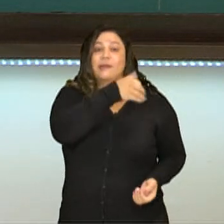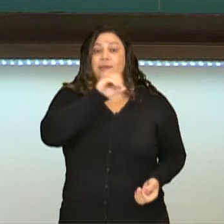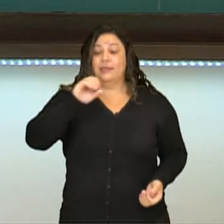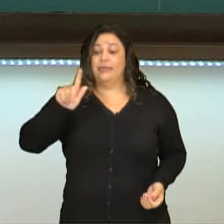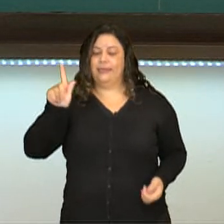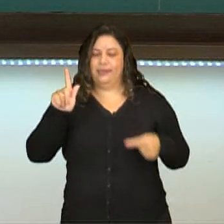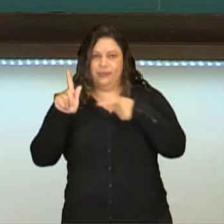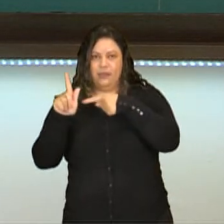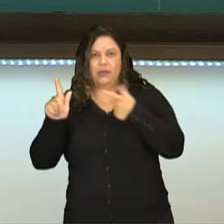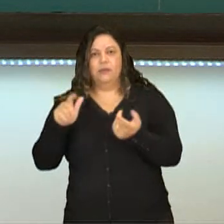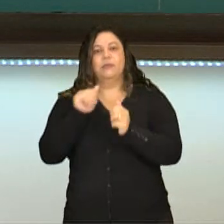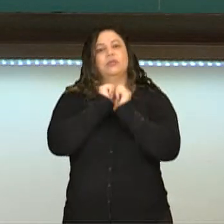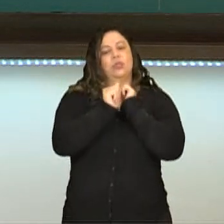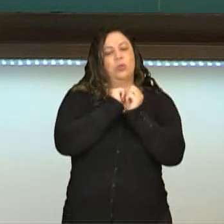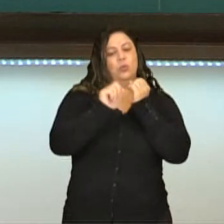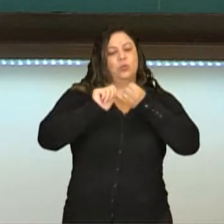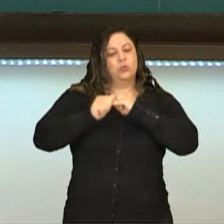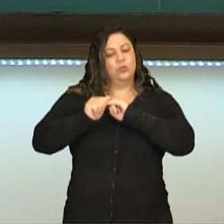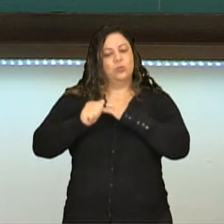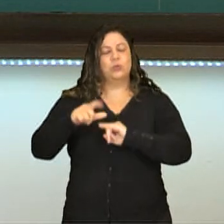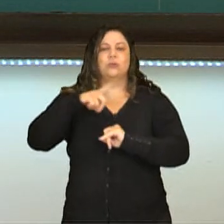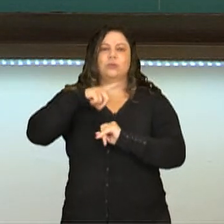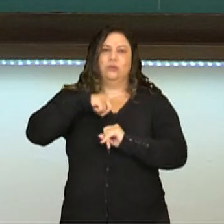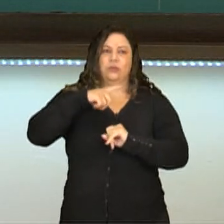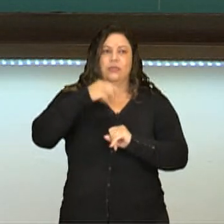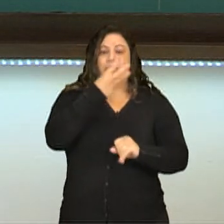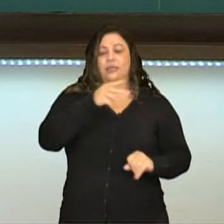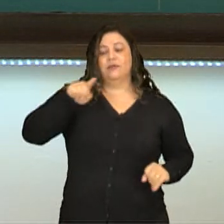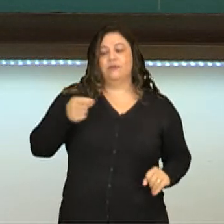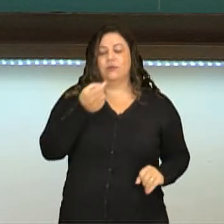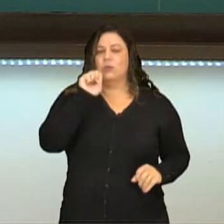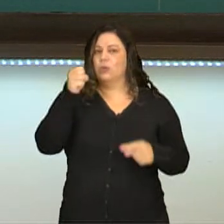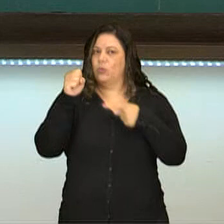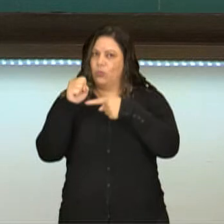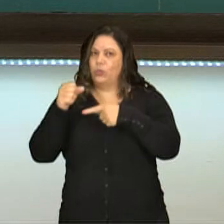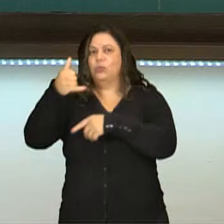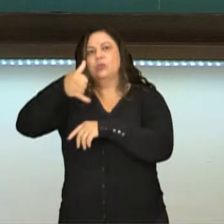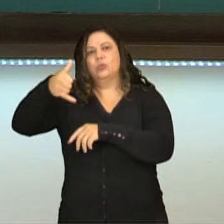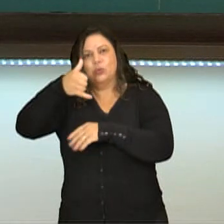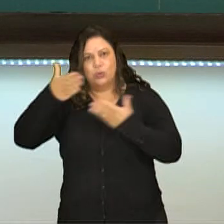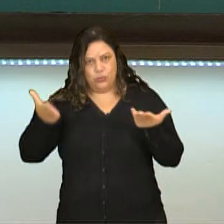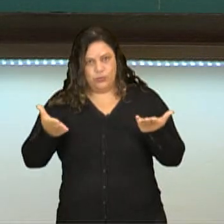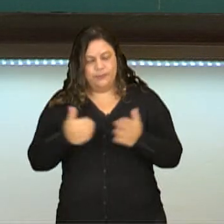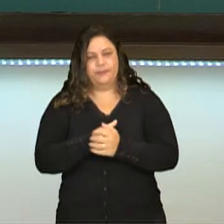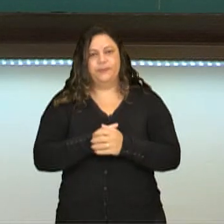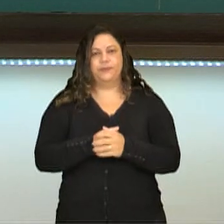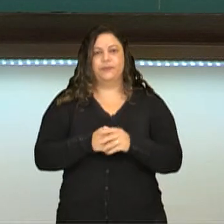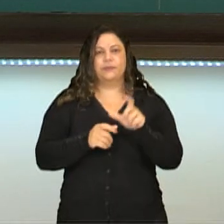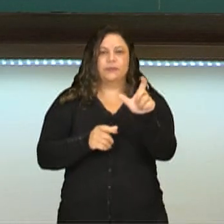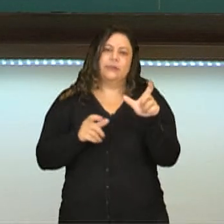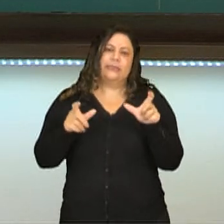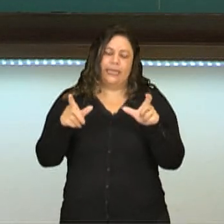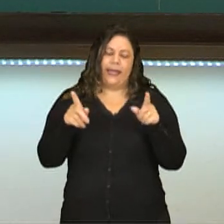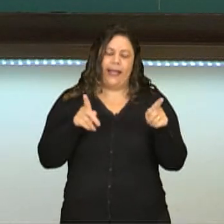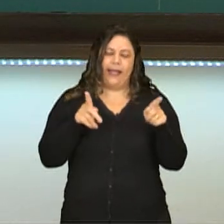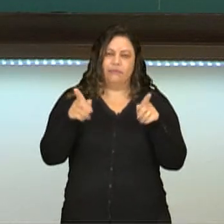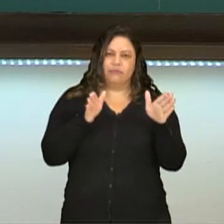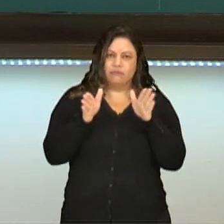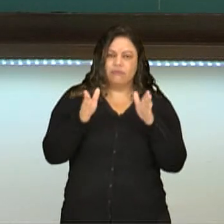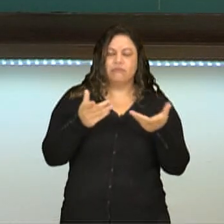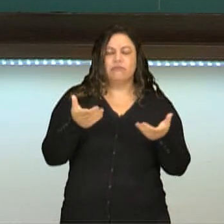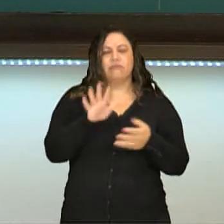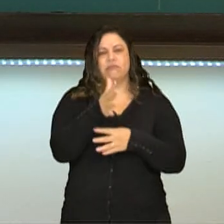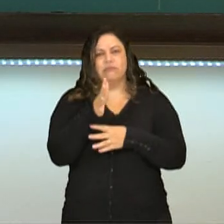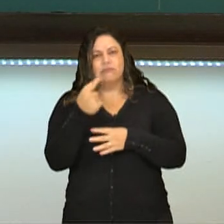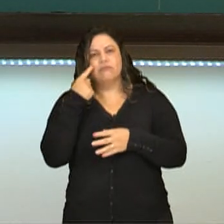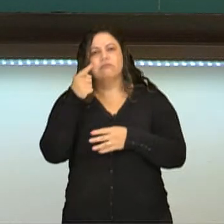gramas de arroz e feijão, nós temos 3,8 gramas de gordura. Então, essa é a proporção, ok? Acontece que eu tenho